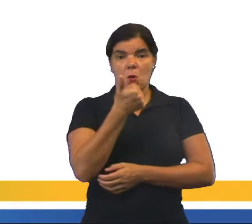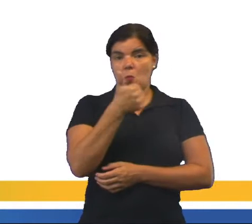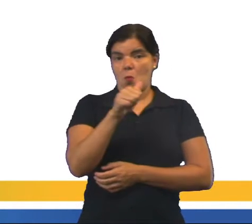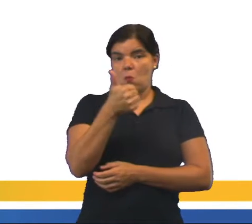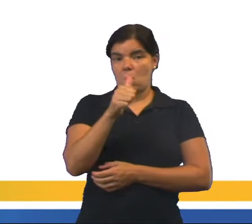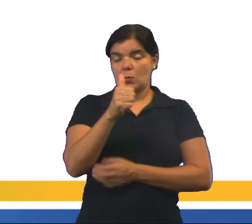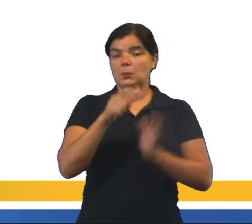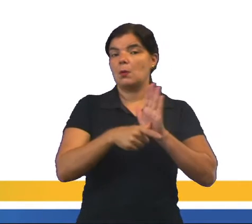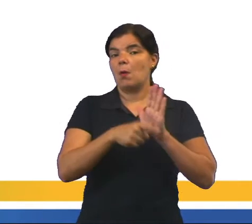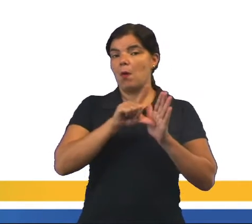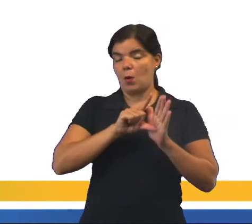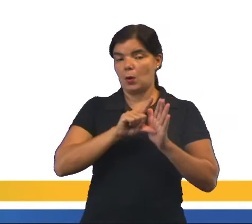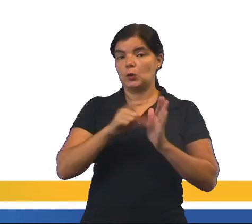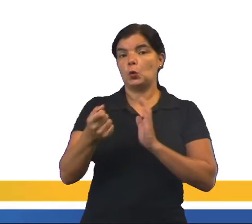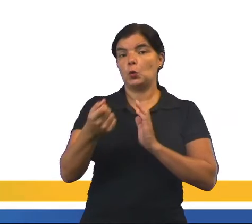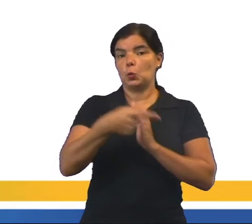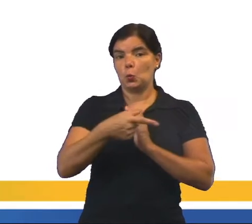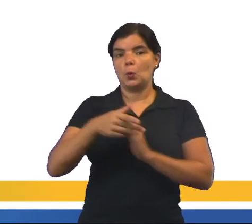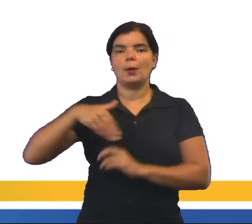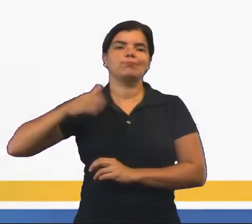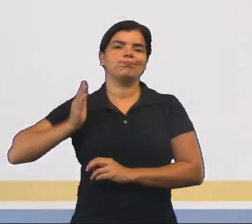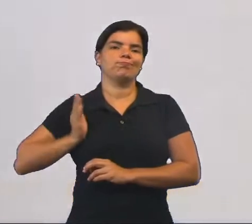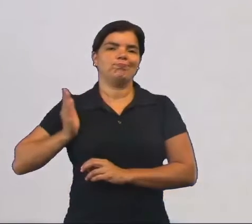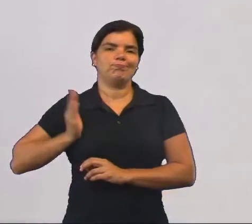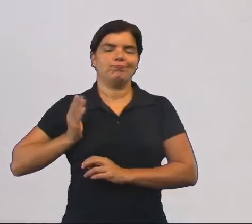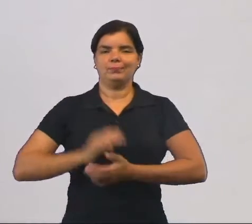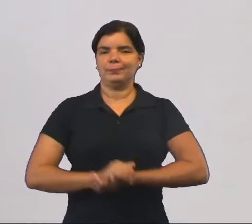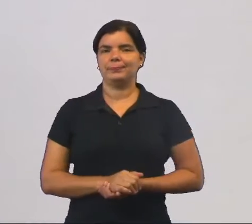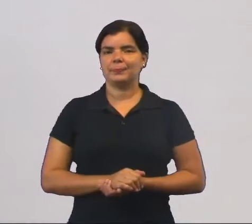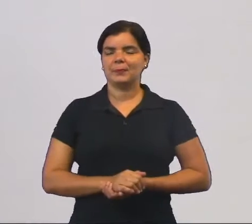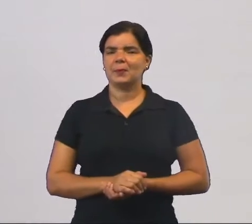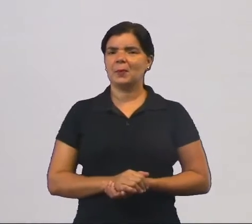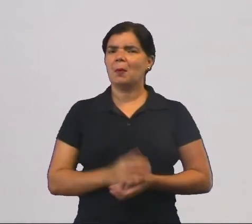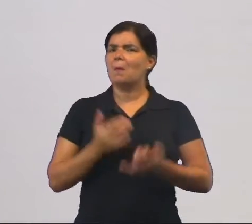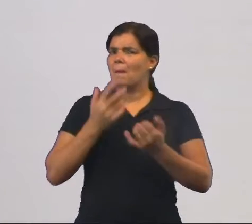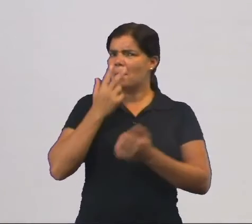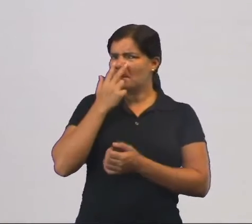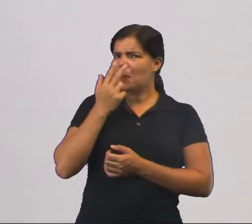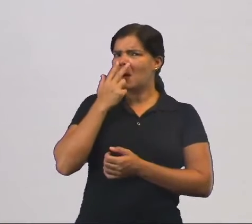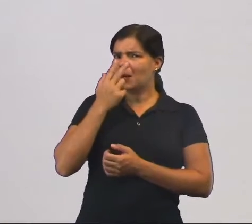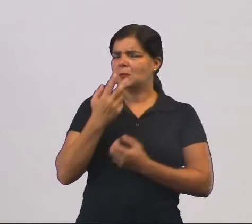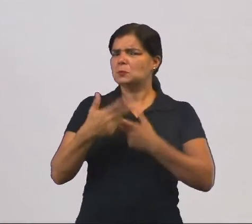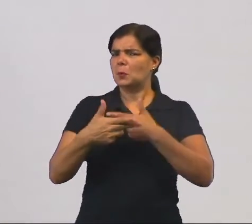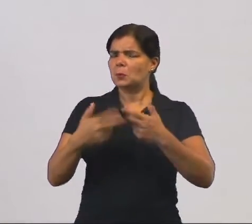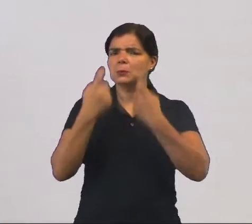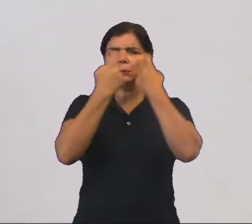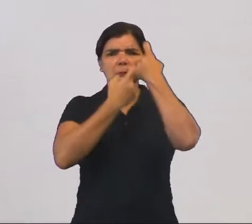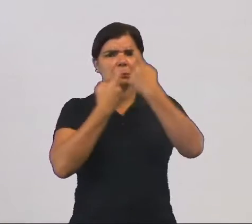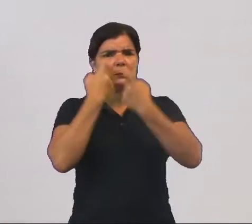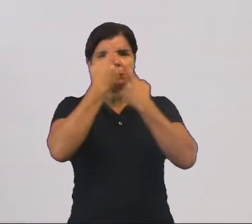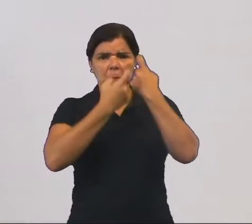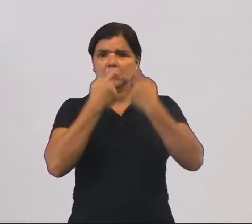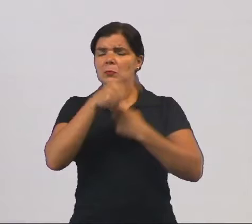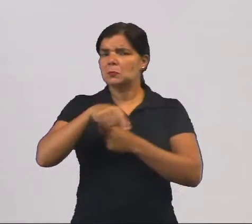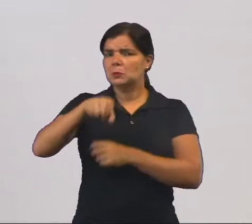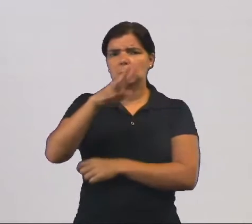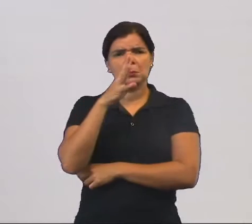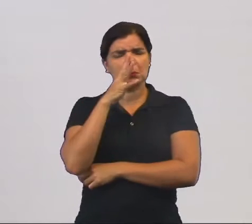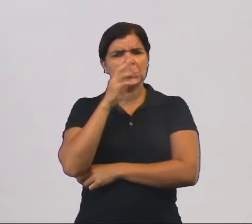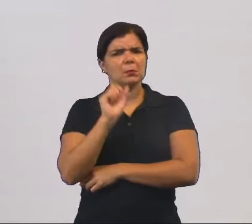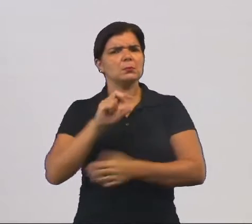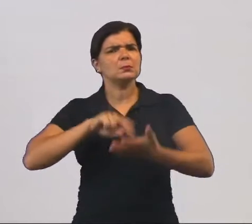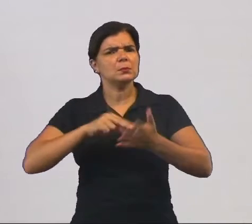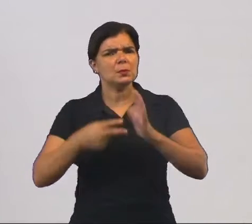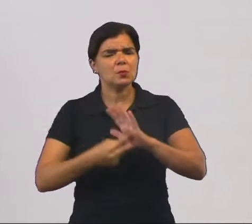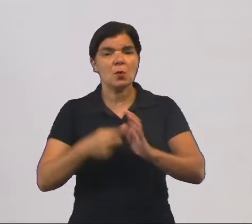11 anos antes que os mais ricos. Parece uma situação preocupante que você que está nos assistindo diz assim, então